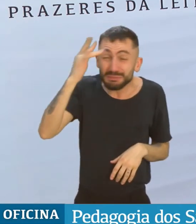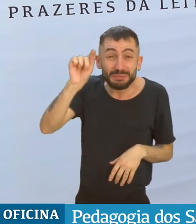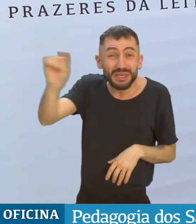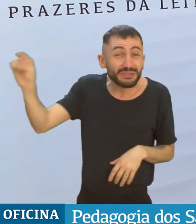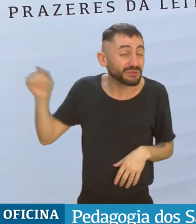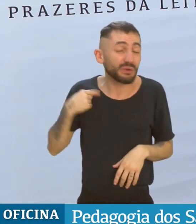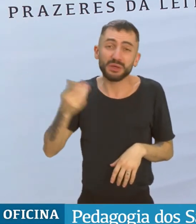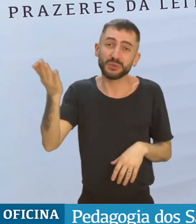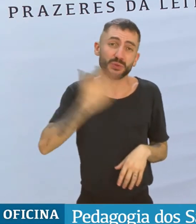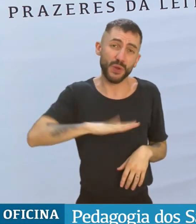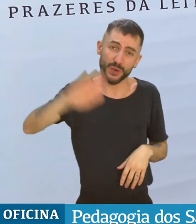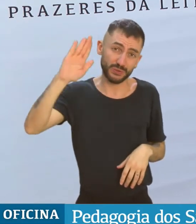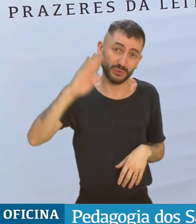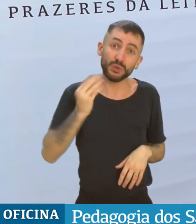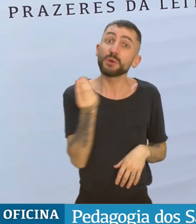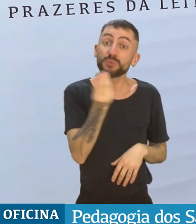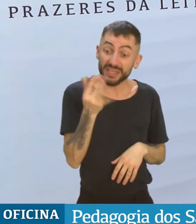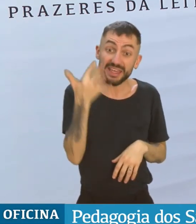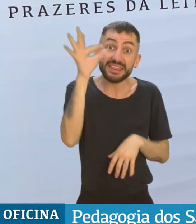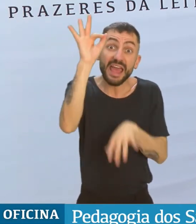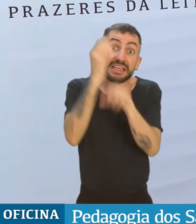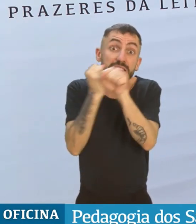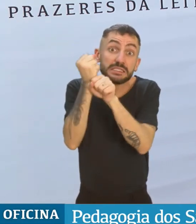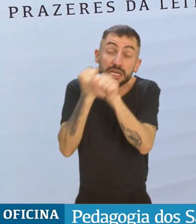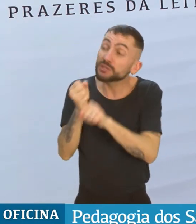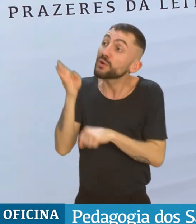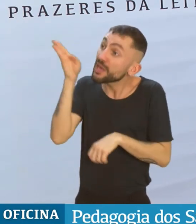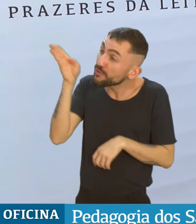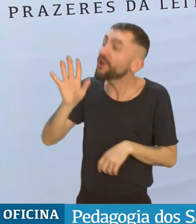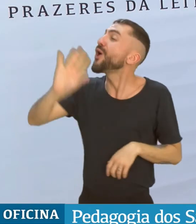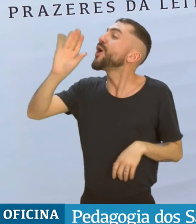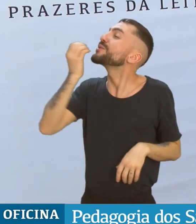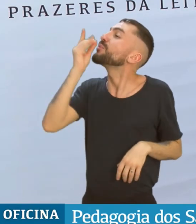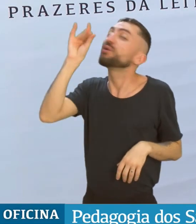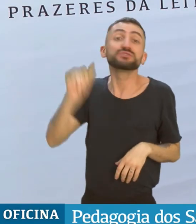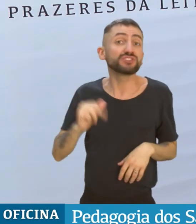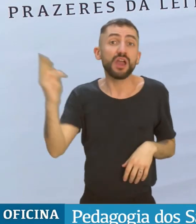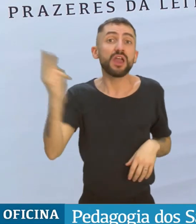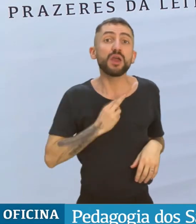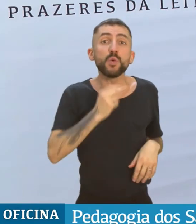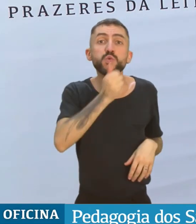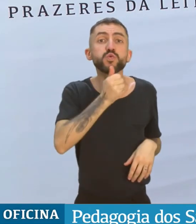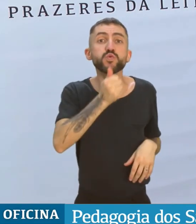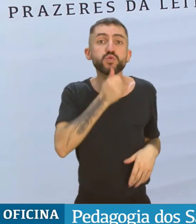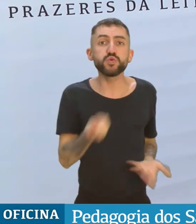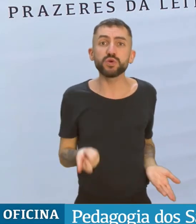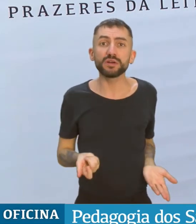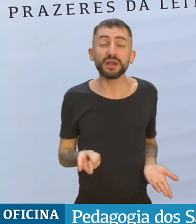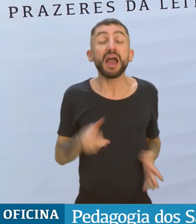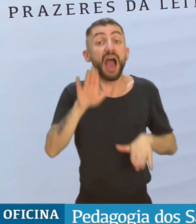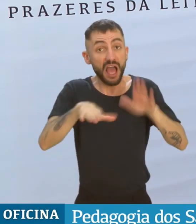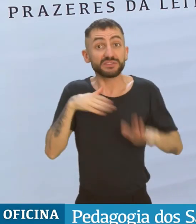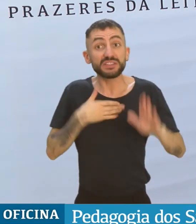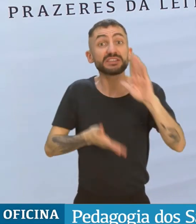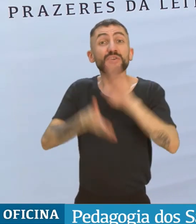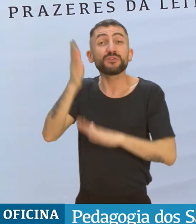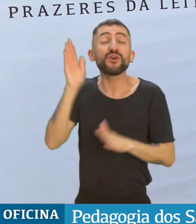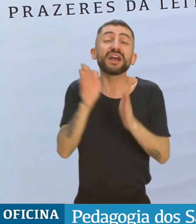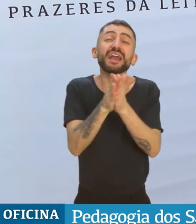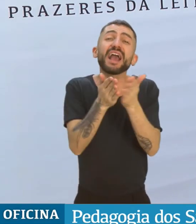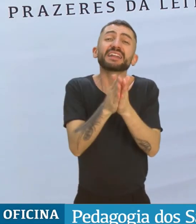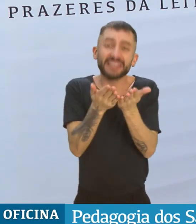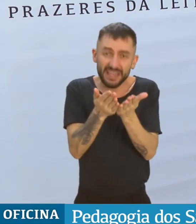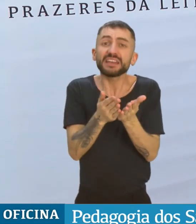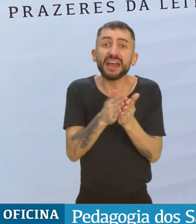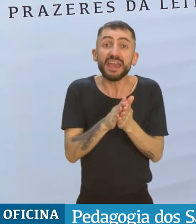gosto. Porque eu já vou lá há 10 anos e às vezes eu entro e dou bom dia, a pessoa não me dá bom dia. Às vezes eu vou e eu esqueci minha carteirinha, a